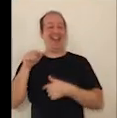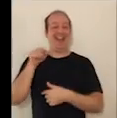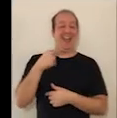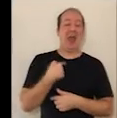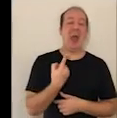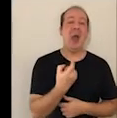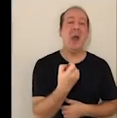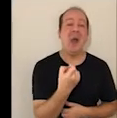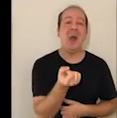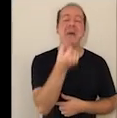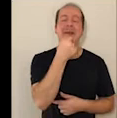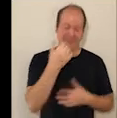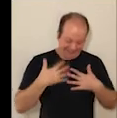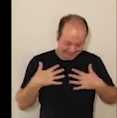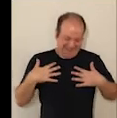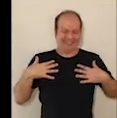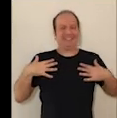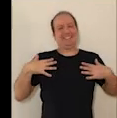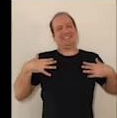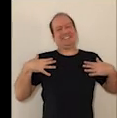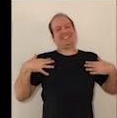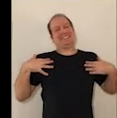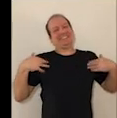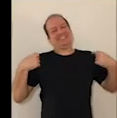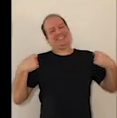Esse é o único medicamento que lhe dá ânimo.